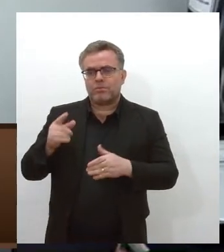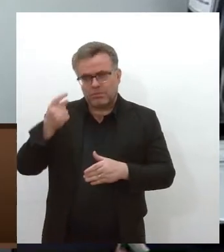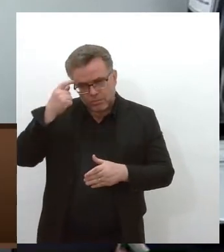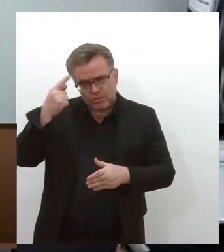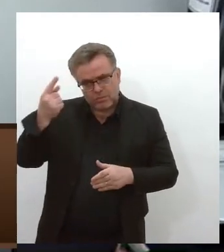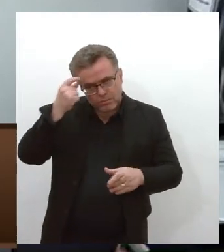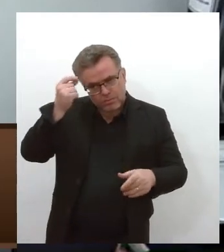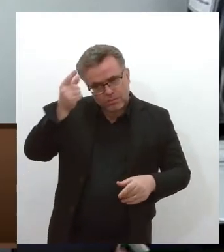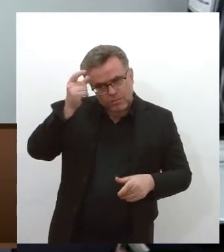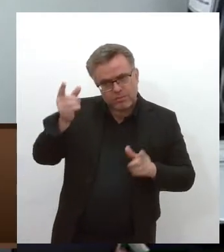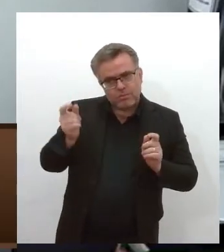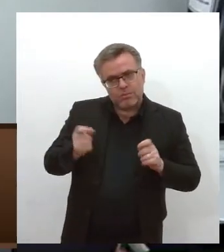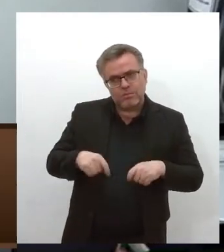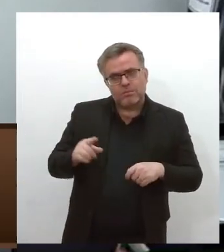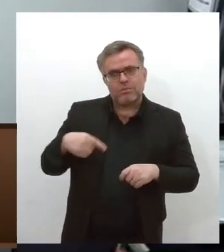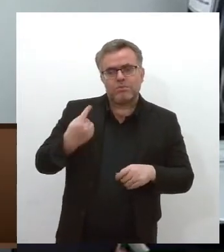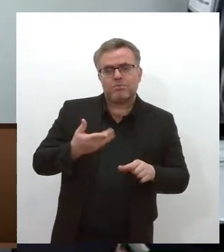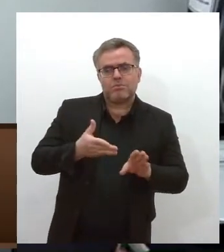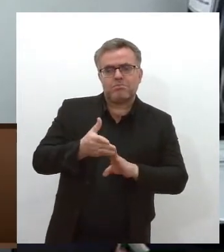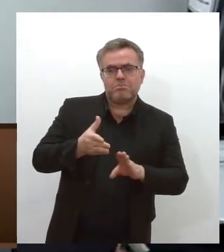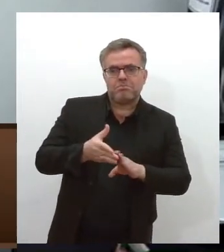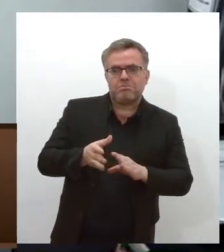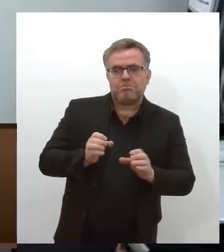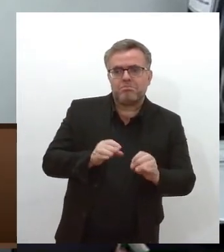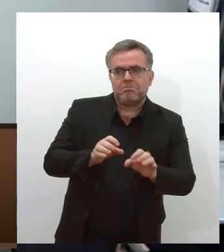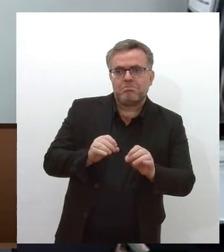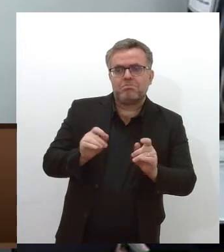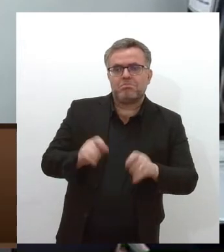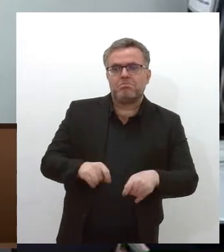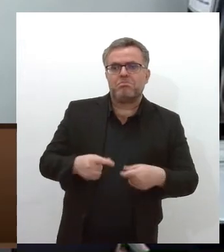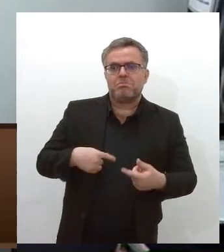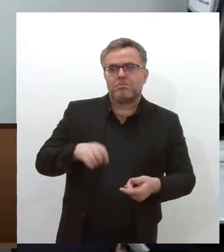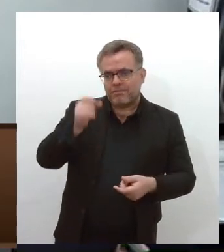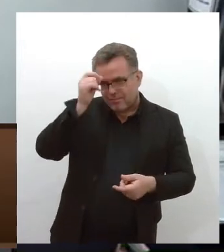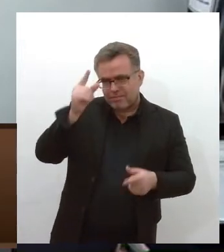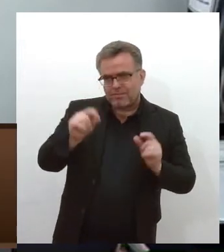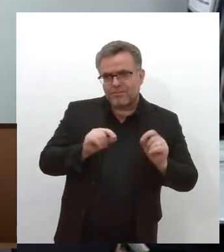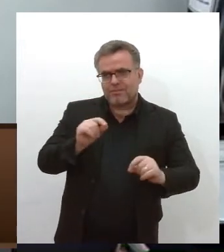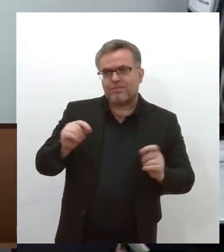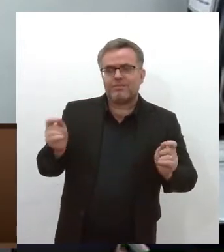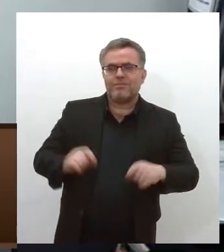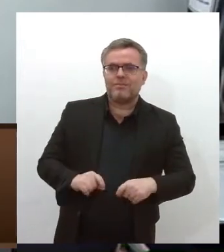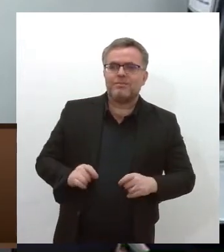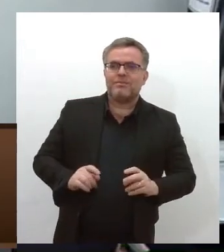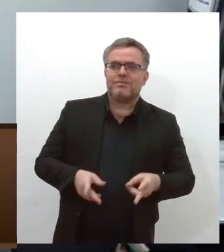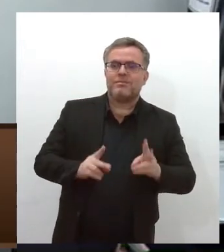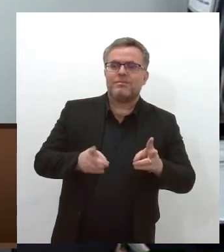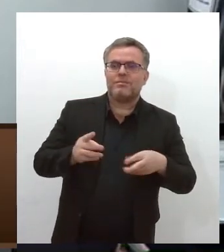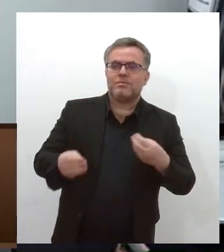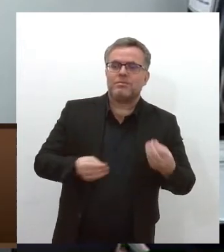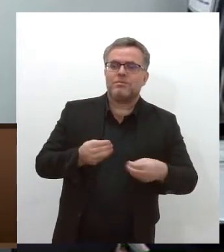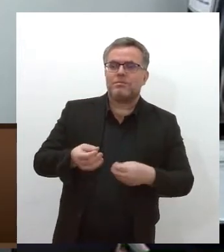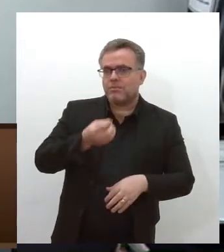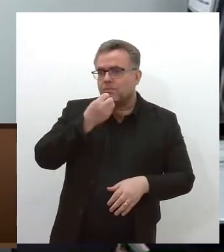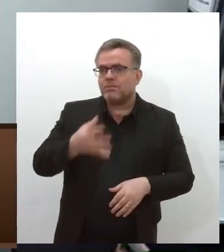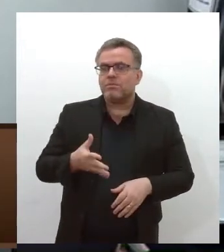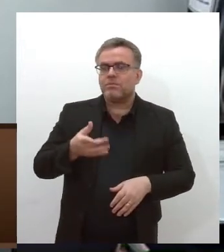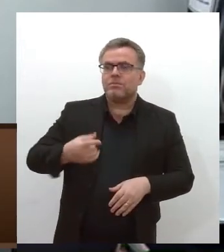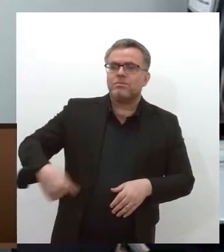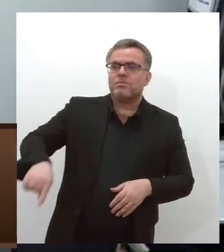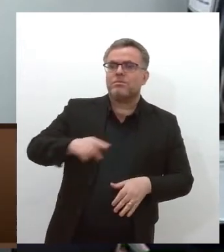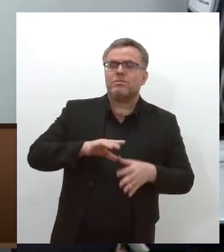possível as ideias convergirem para algo bom para a coletividade. Então,